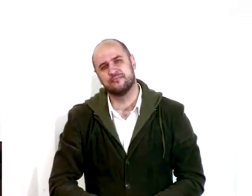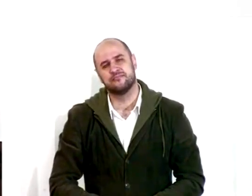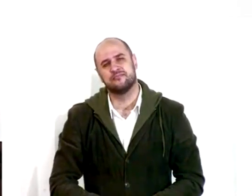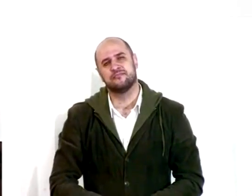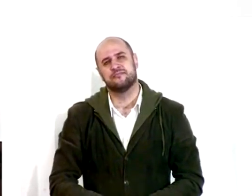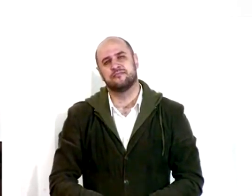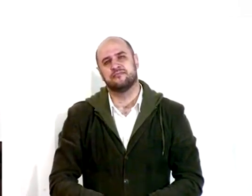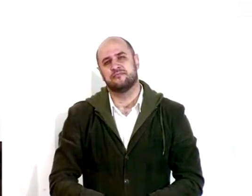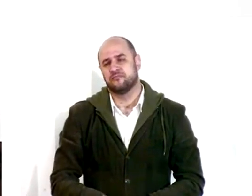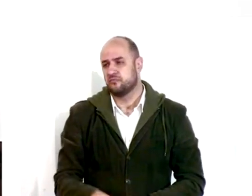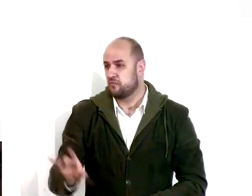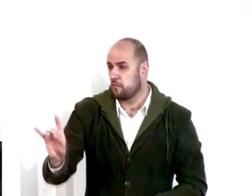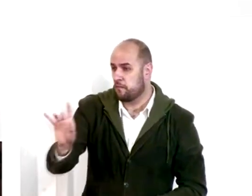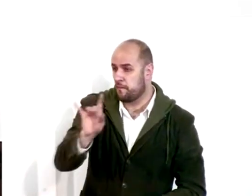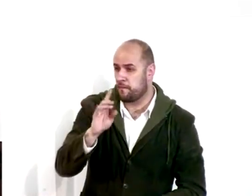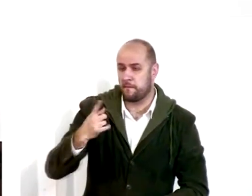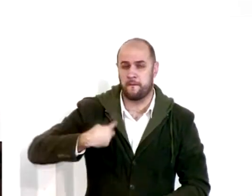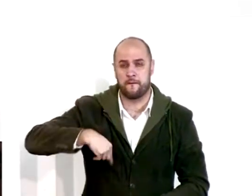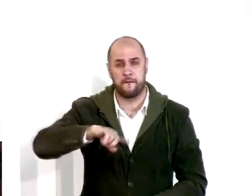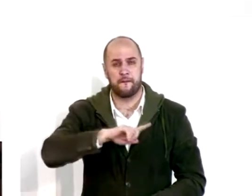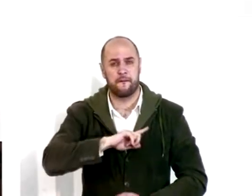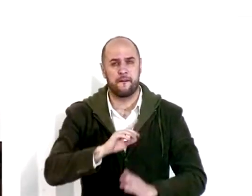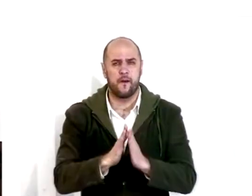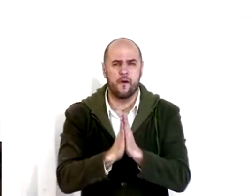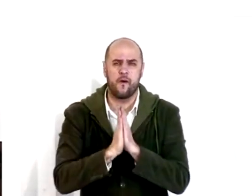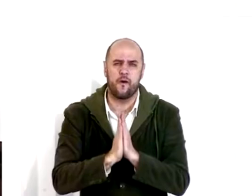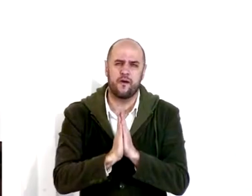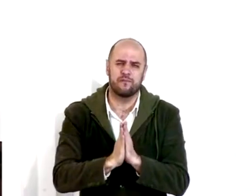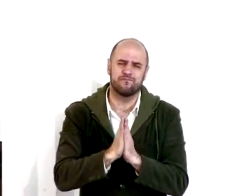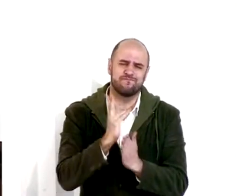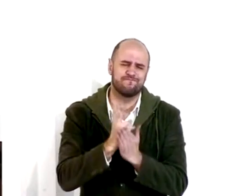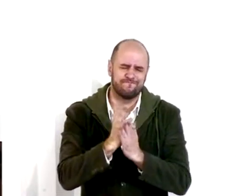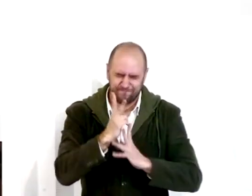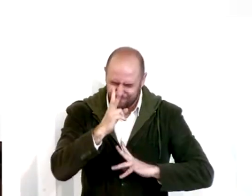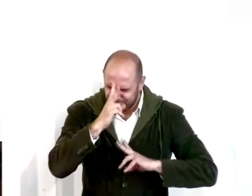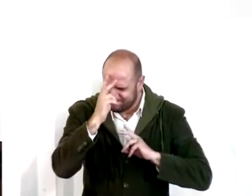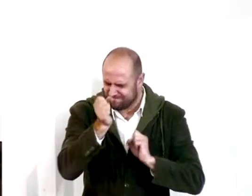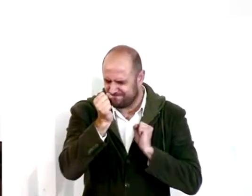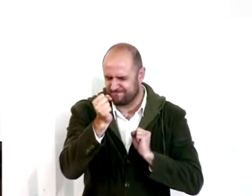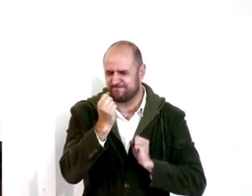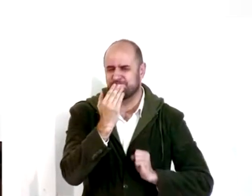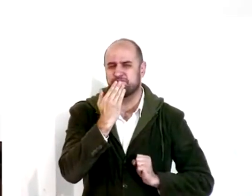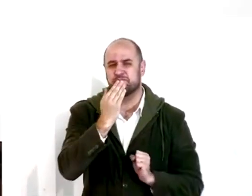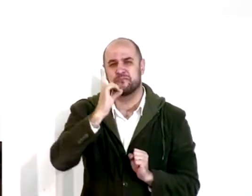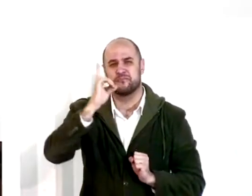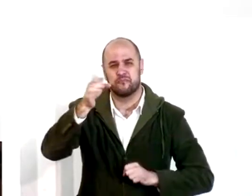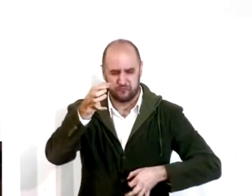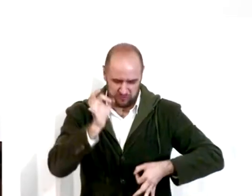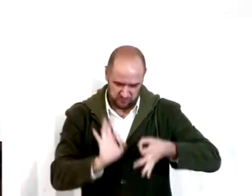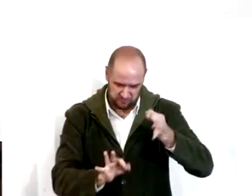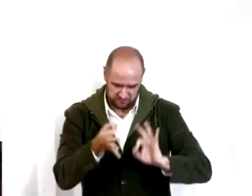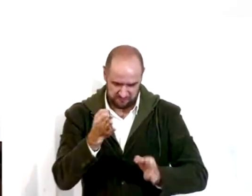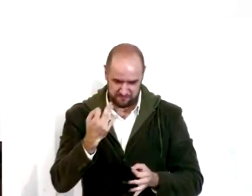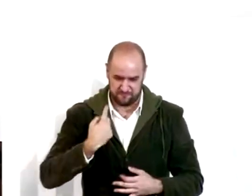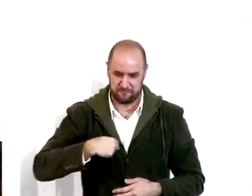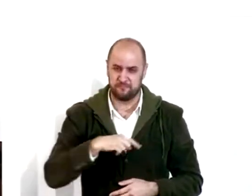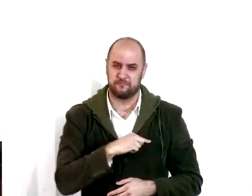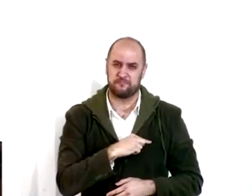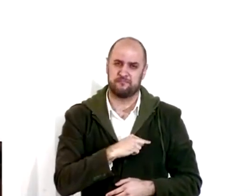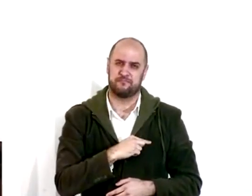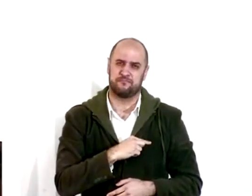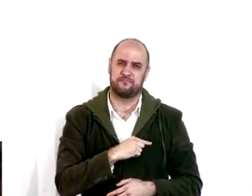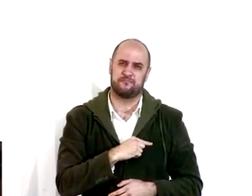Que cada um de nós possamos orar fervorosamente para que Deus julgue a nossa causa, para que